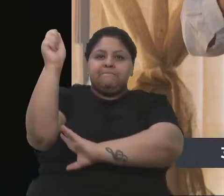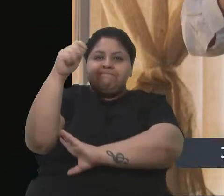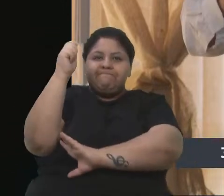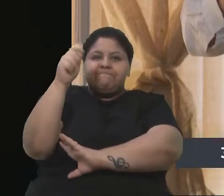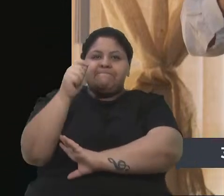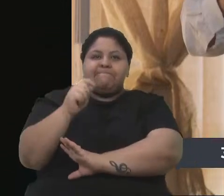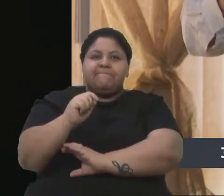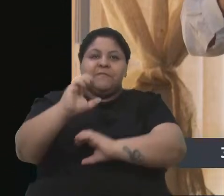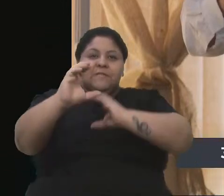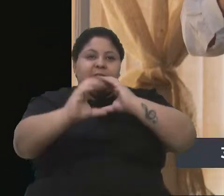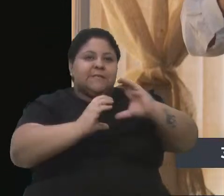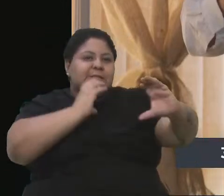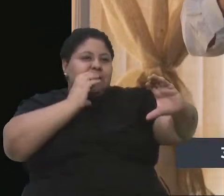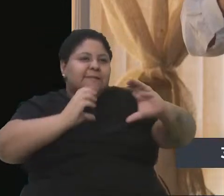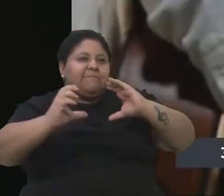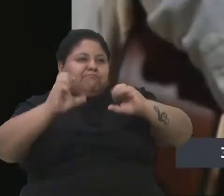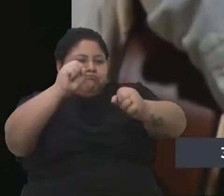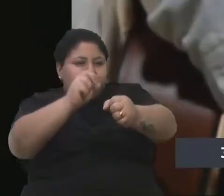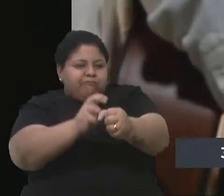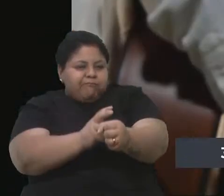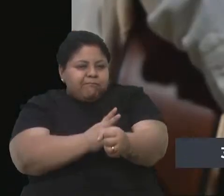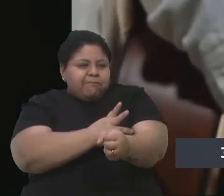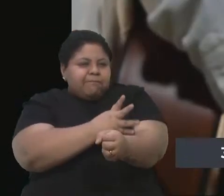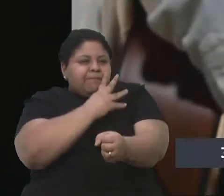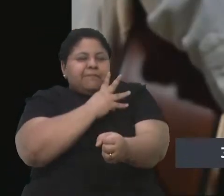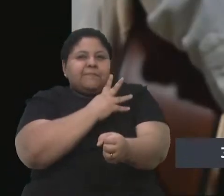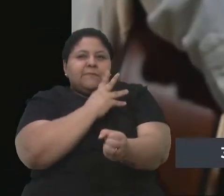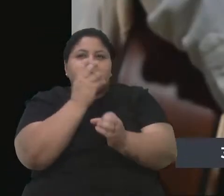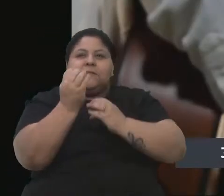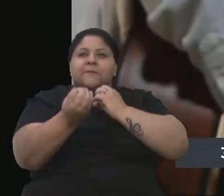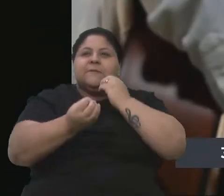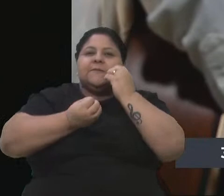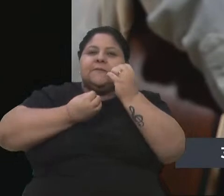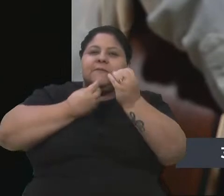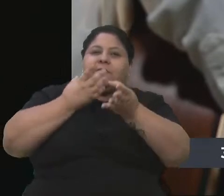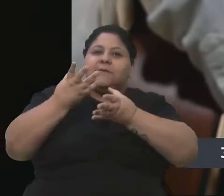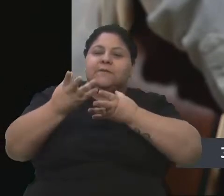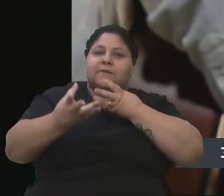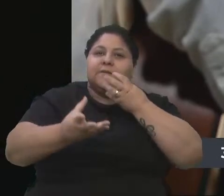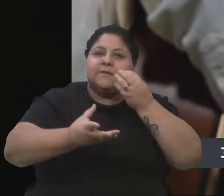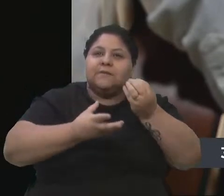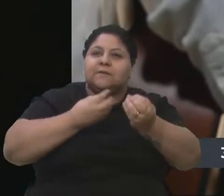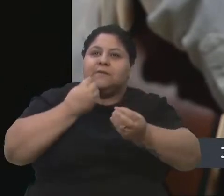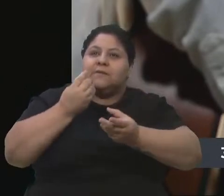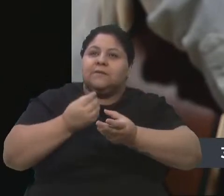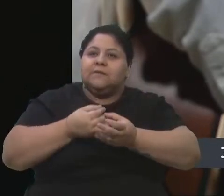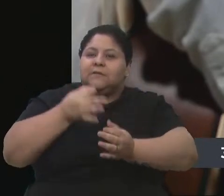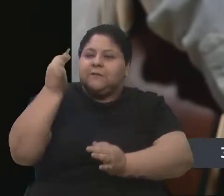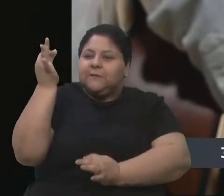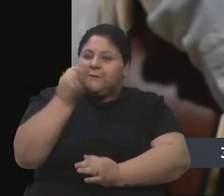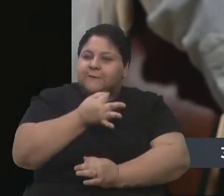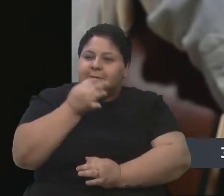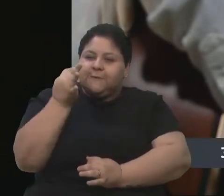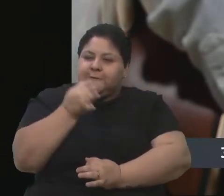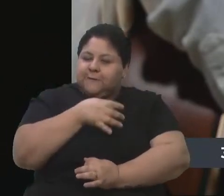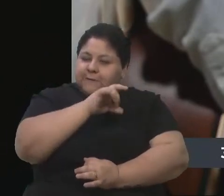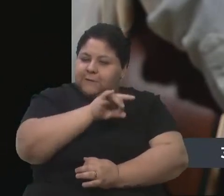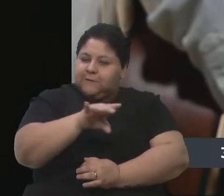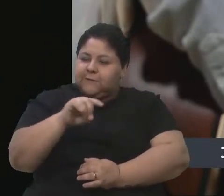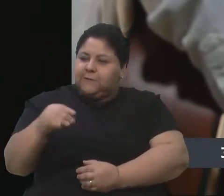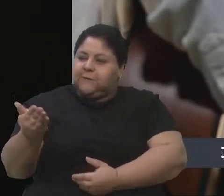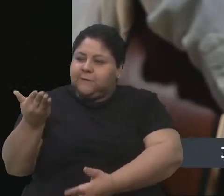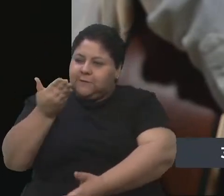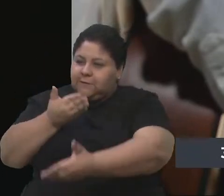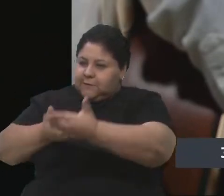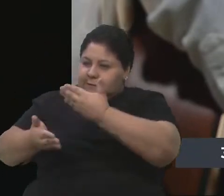cantamos e nós nos emocionamos profundamente com poemas declamados com maestria pelos nossos convidados, e vocês que estão em casa